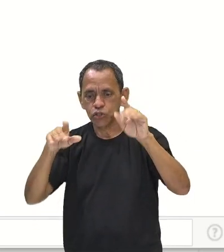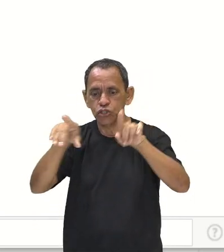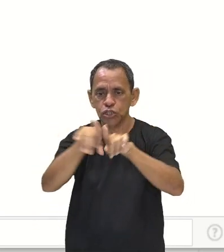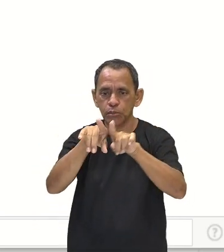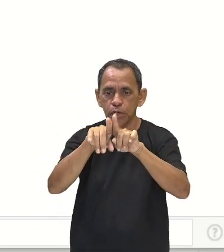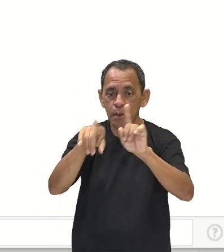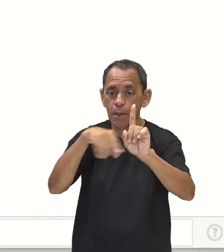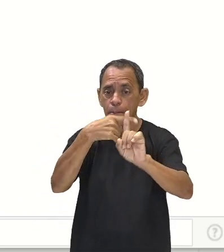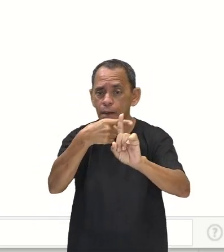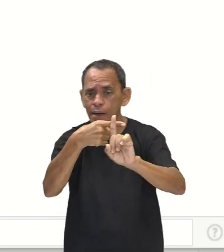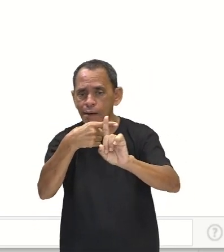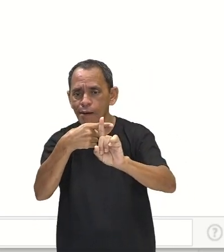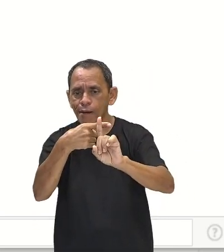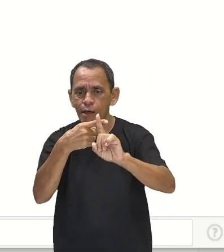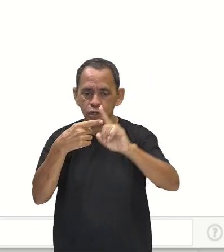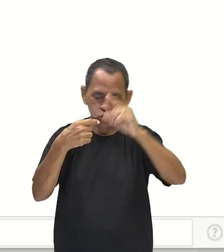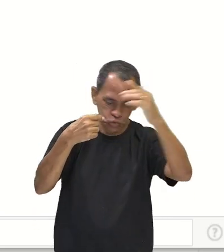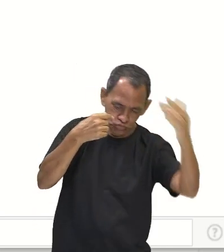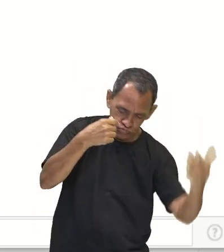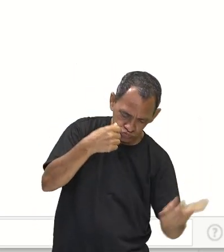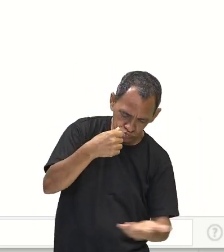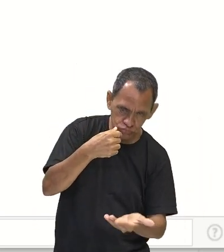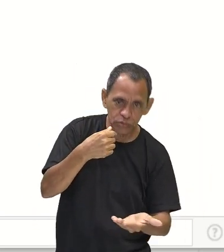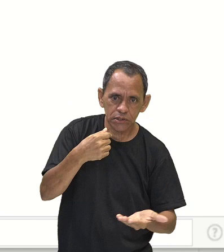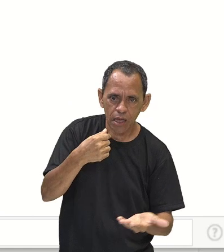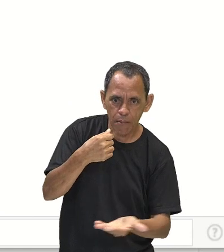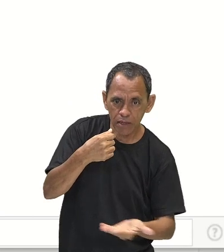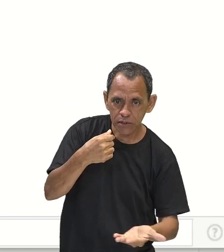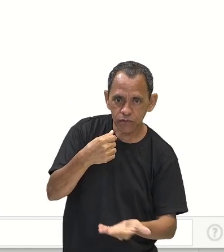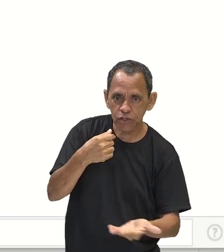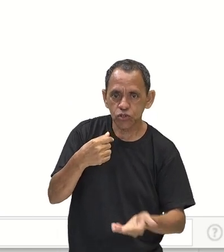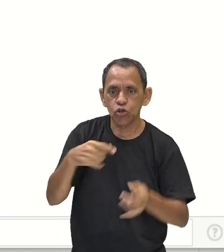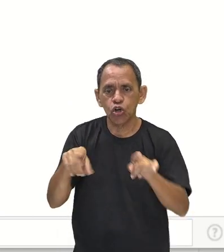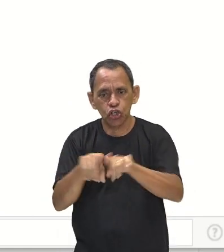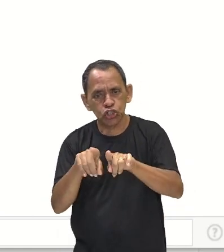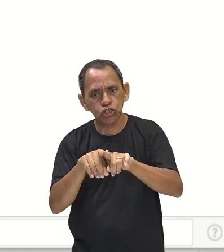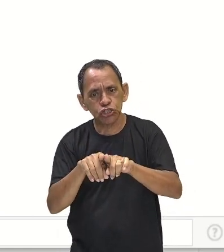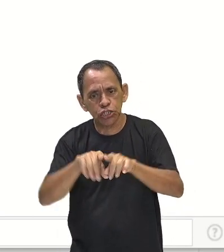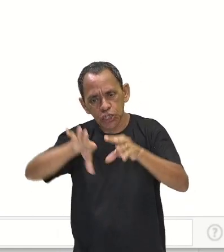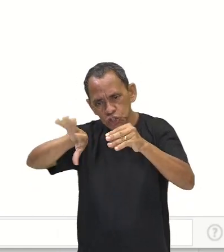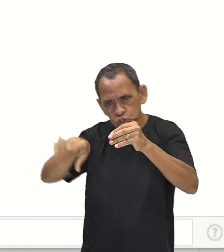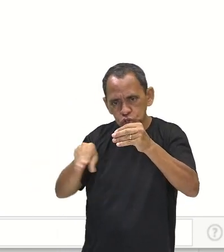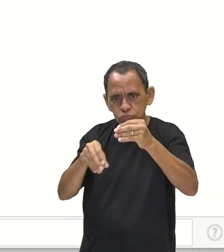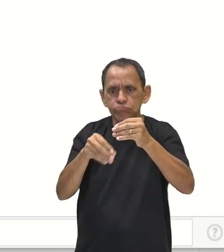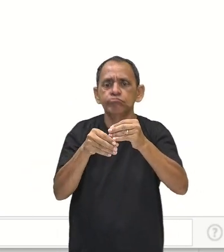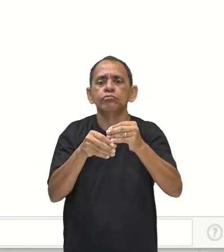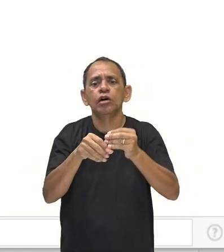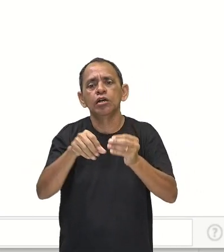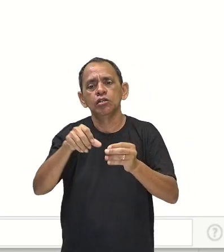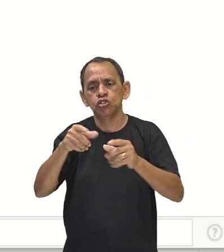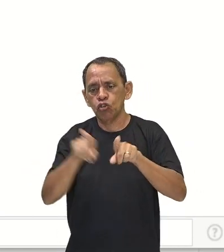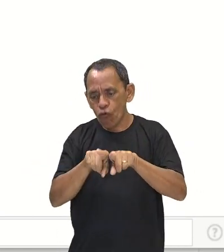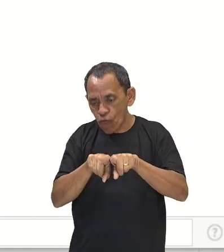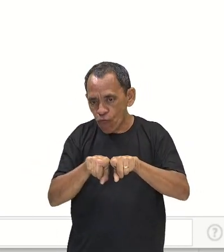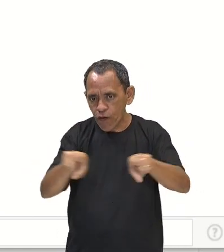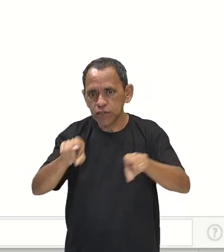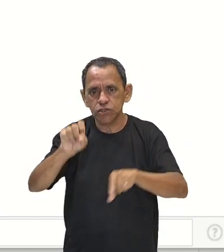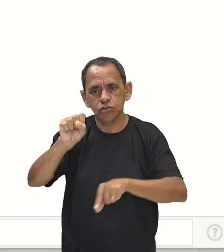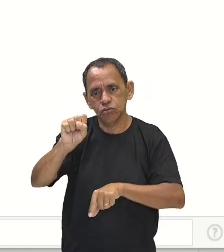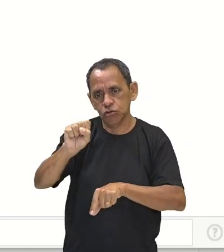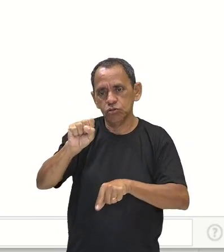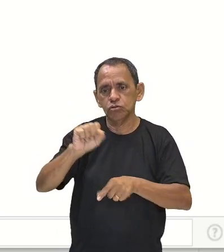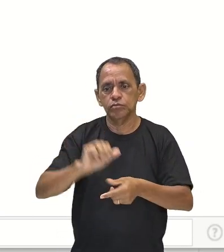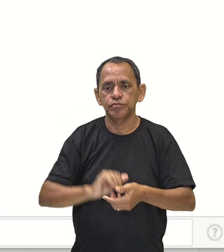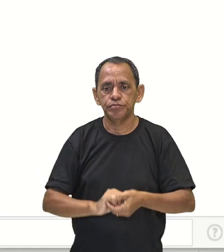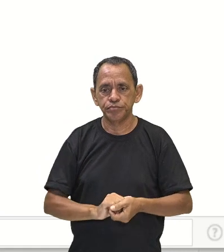na ponta, né, da pirâmide, na base inferior, completando os 8 vértices. Se nós observarmos aqui,